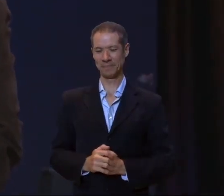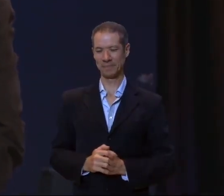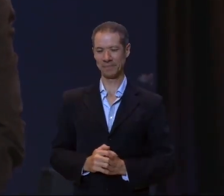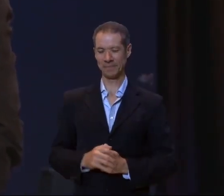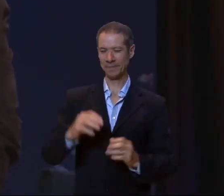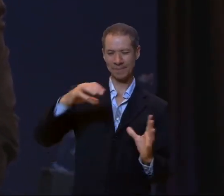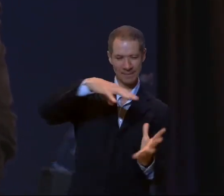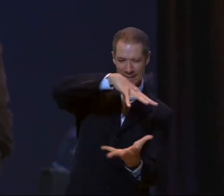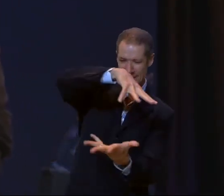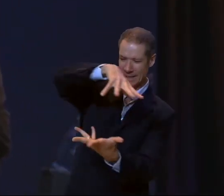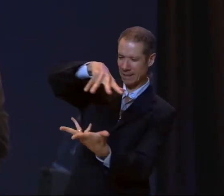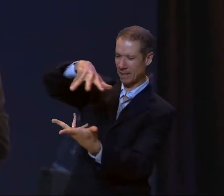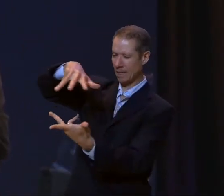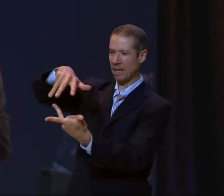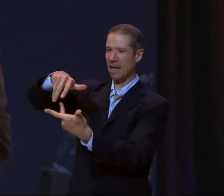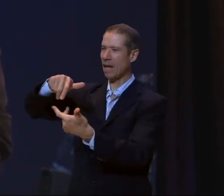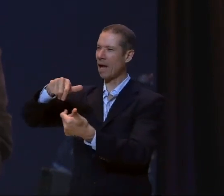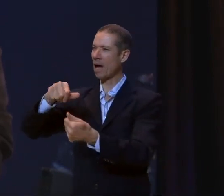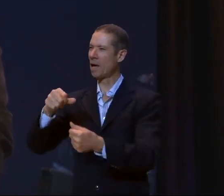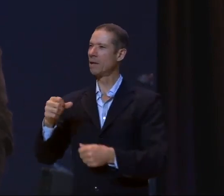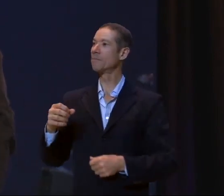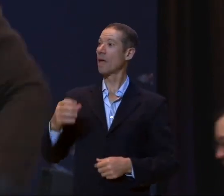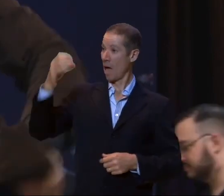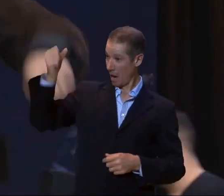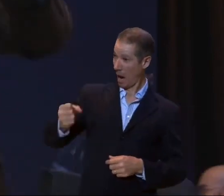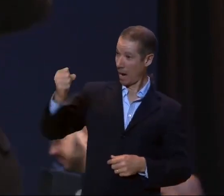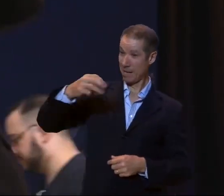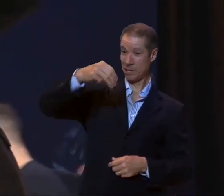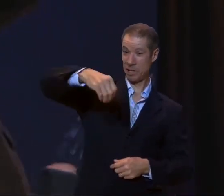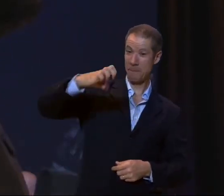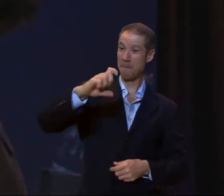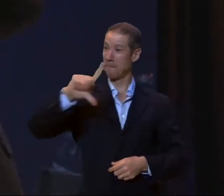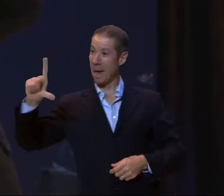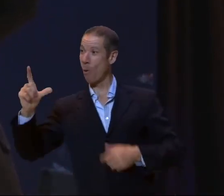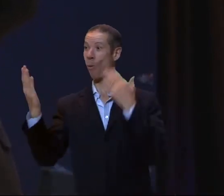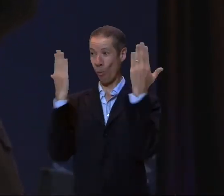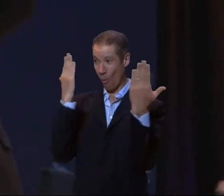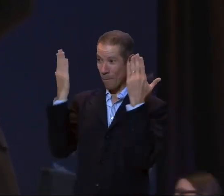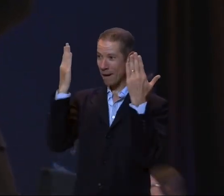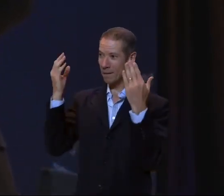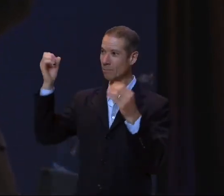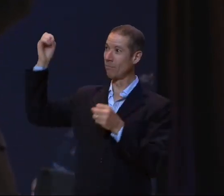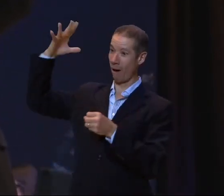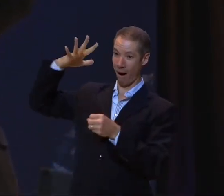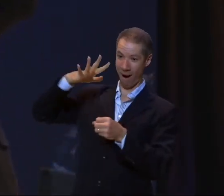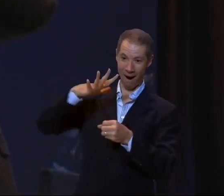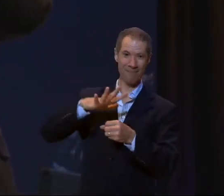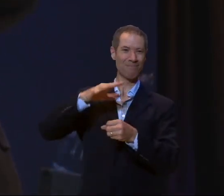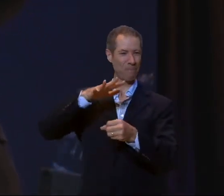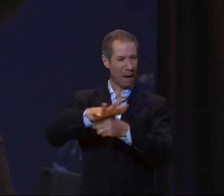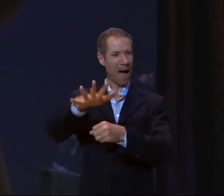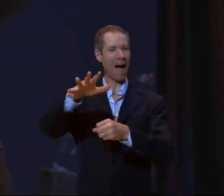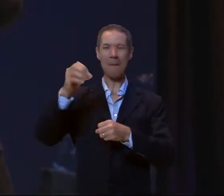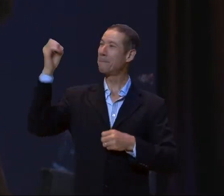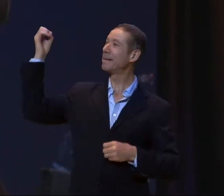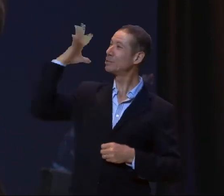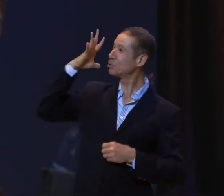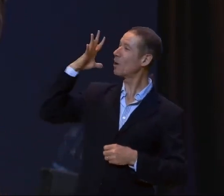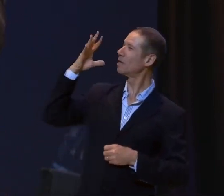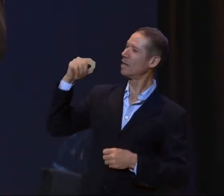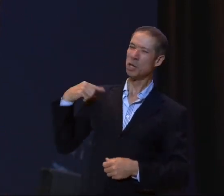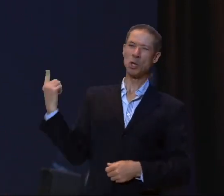Essa é terra que emana leite e mel, terra abençoada por Deus. Nós somos um